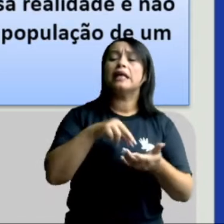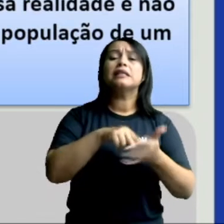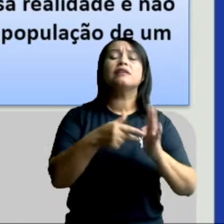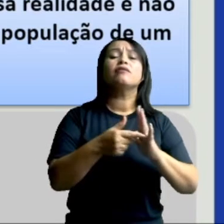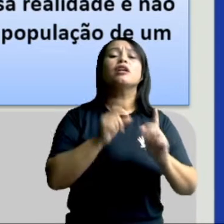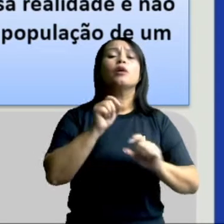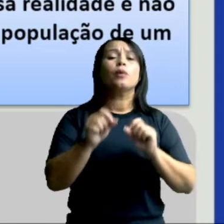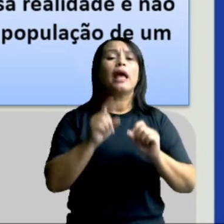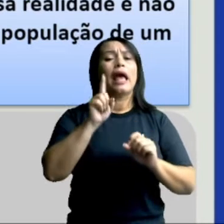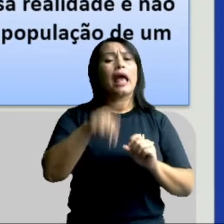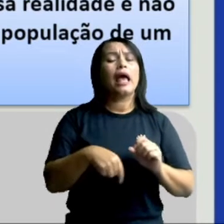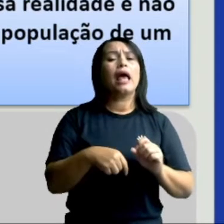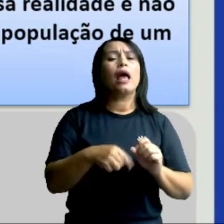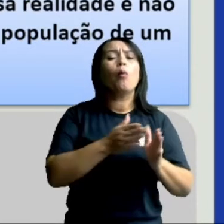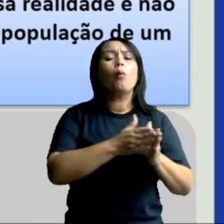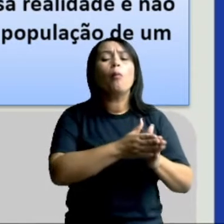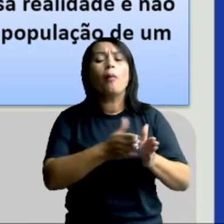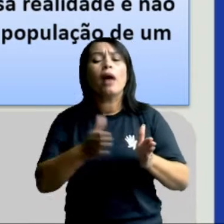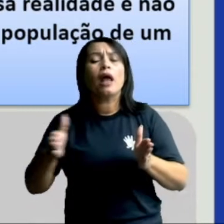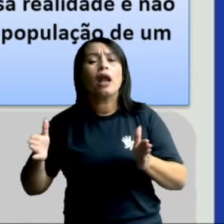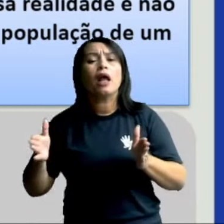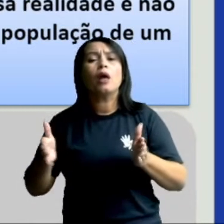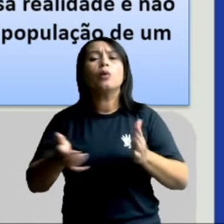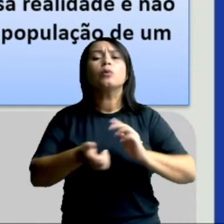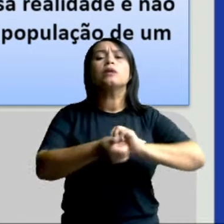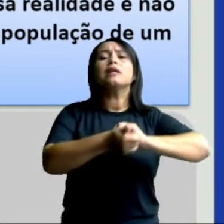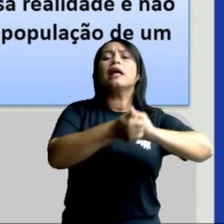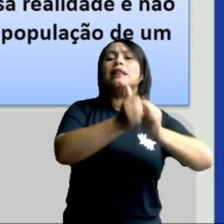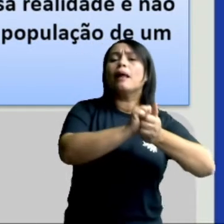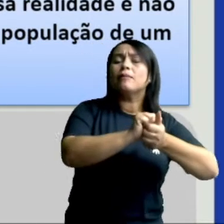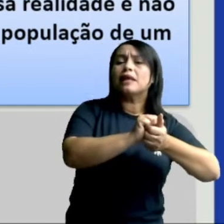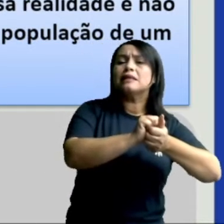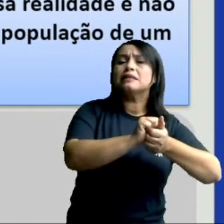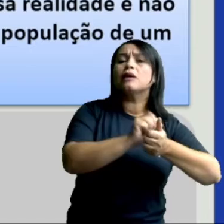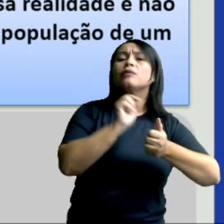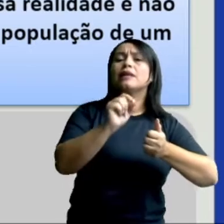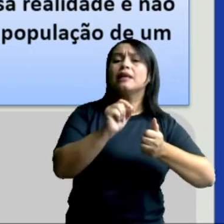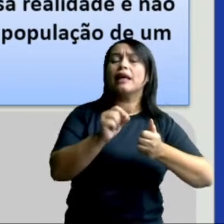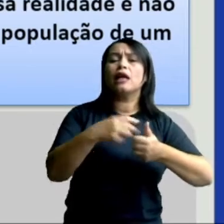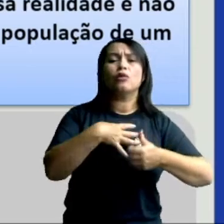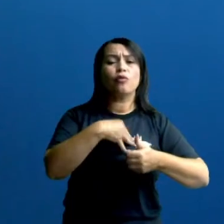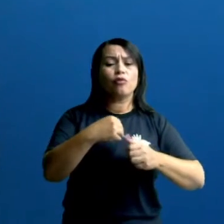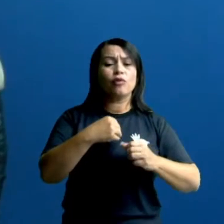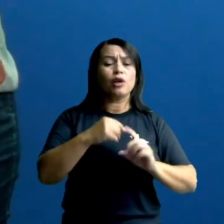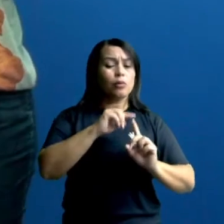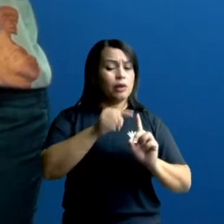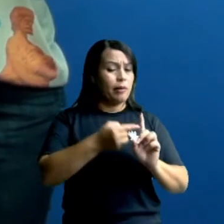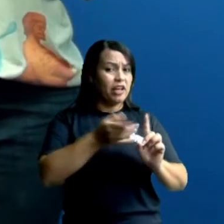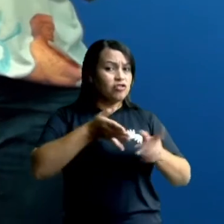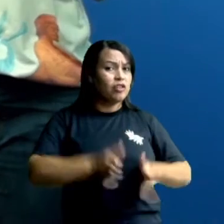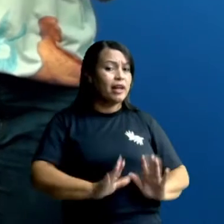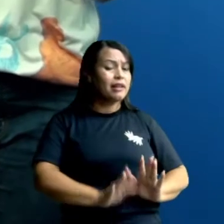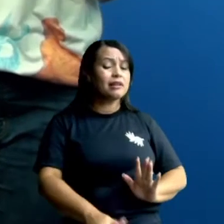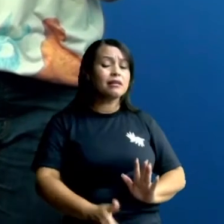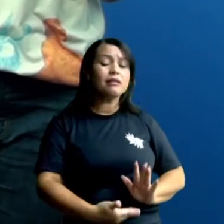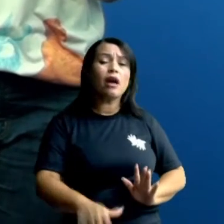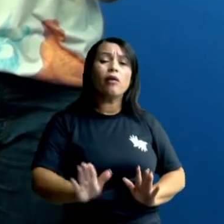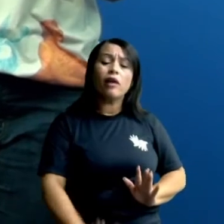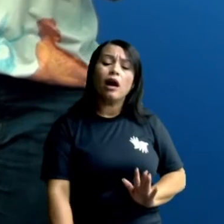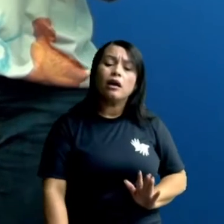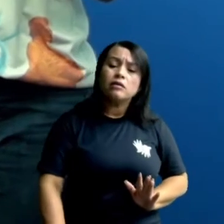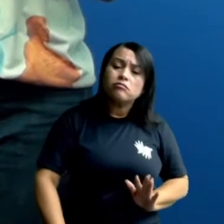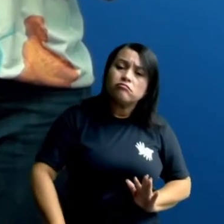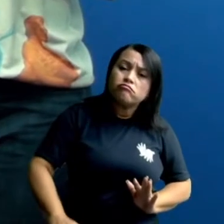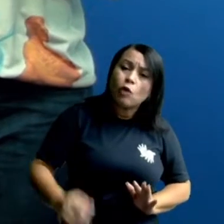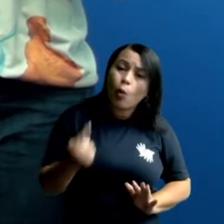ano de idade é o período de adaptação da criança fora da barriga da mãe dela. Então, esse período de 1